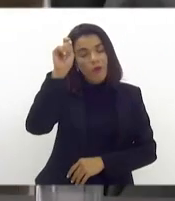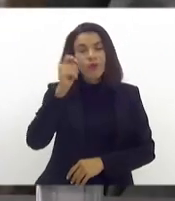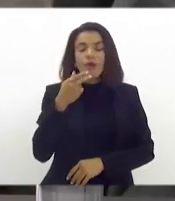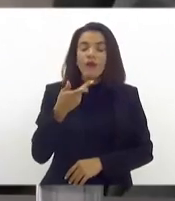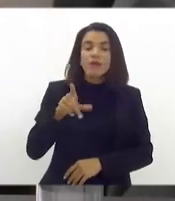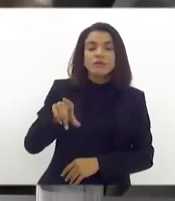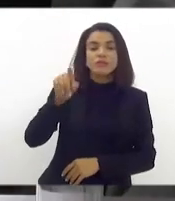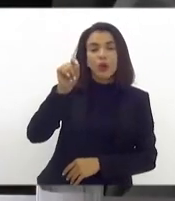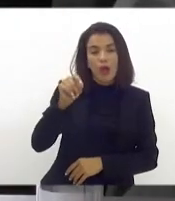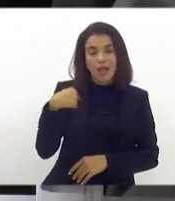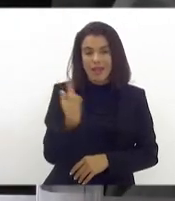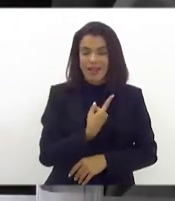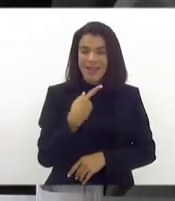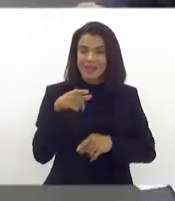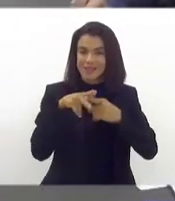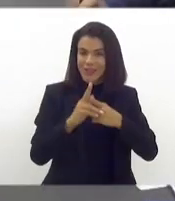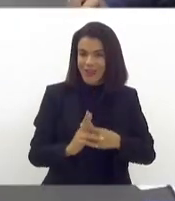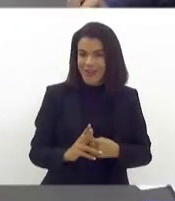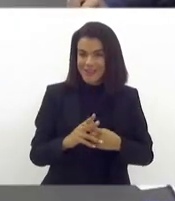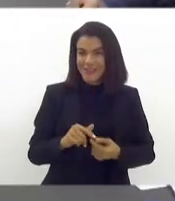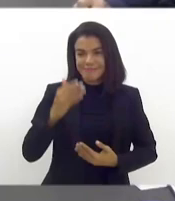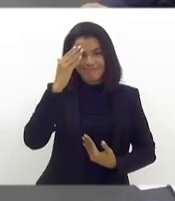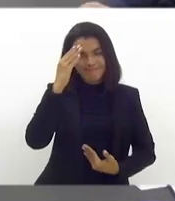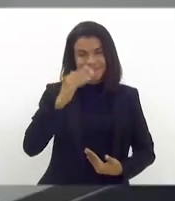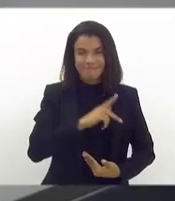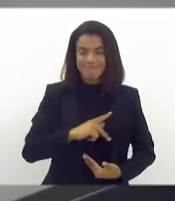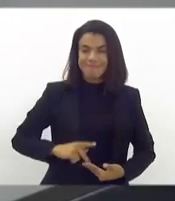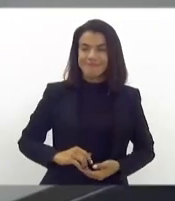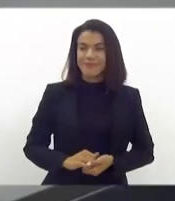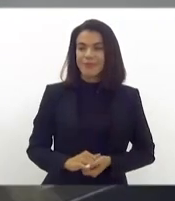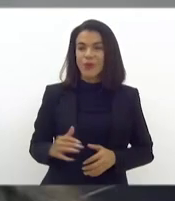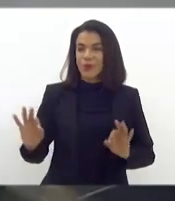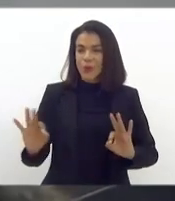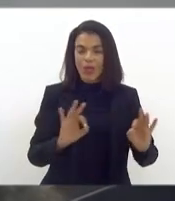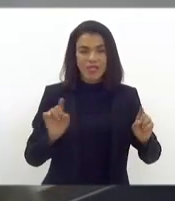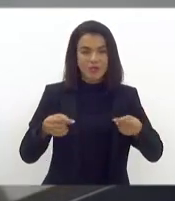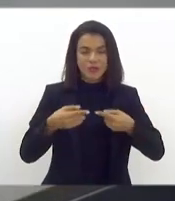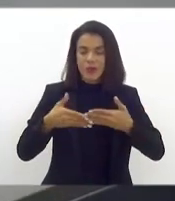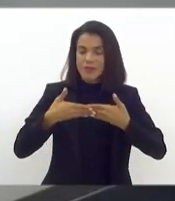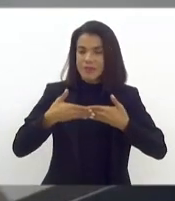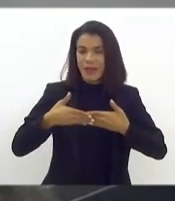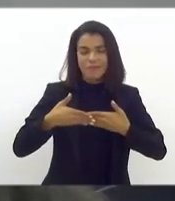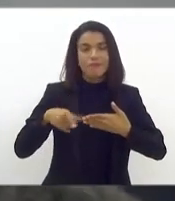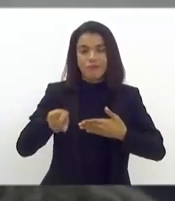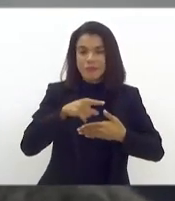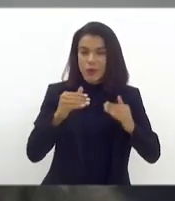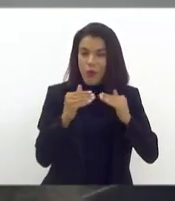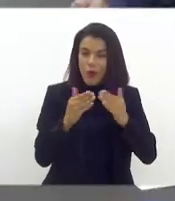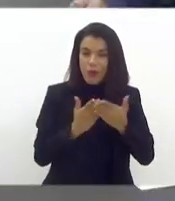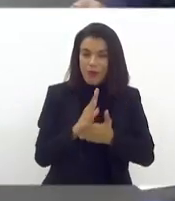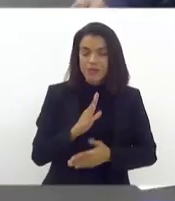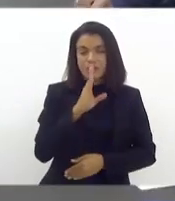prefere e a gente corrigir na tramitação. Agradeço, então, tá, presidente. Fechado. Então, não havendo quem queira discutir, encerrada a discussão, em votação, senhores que aprovam, permissão como